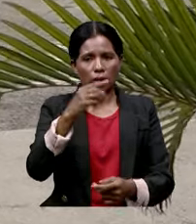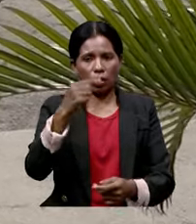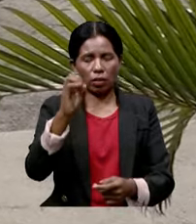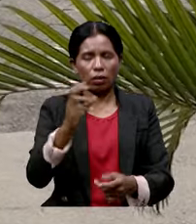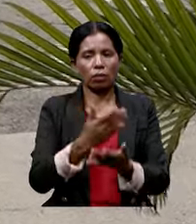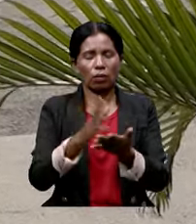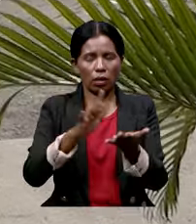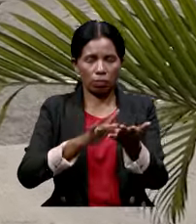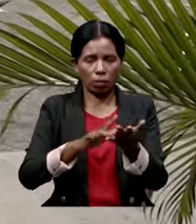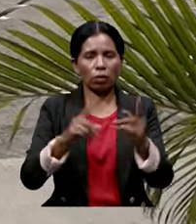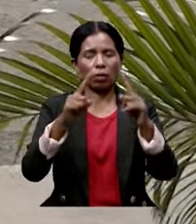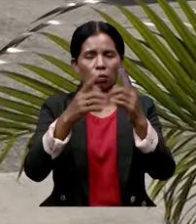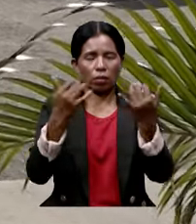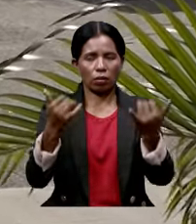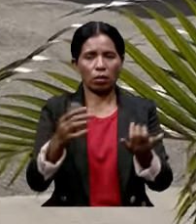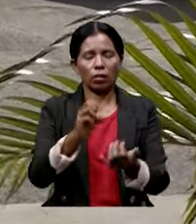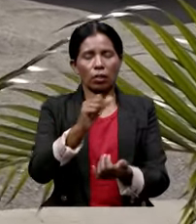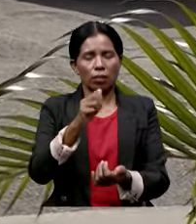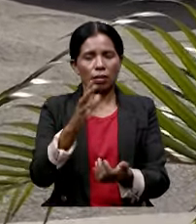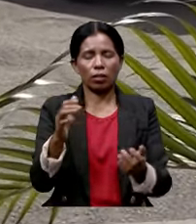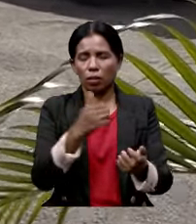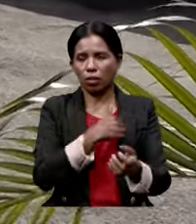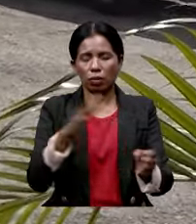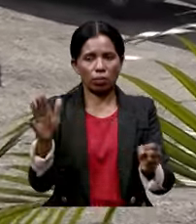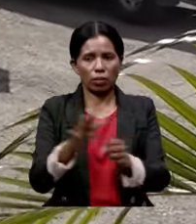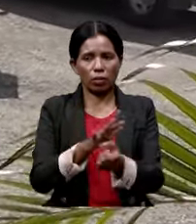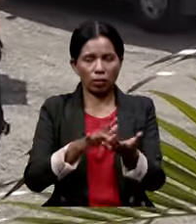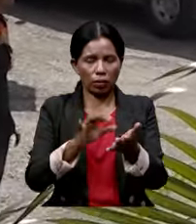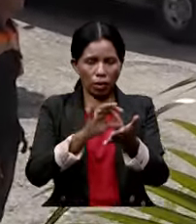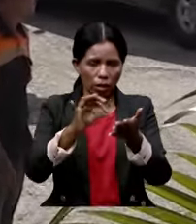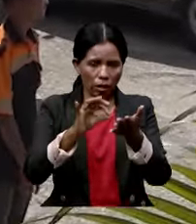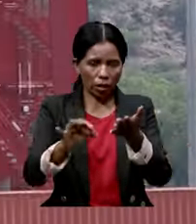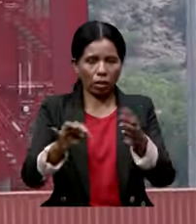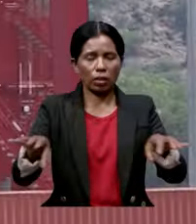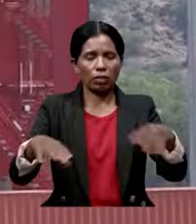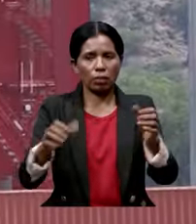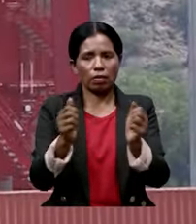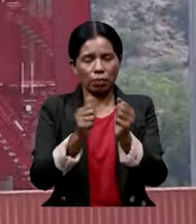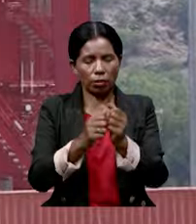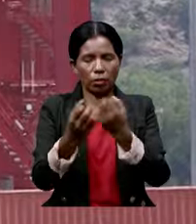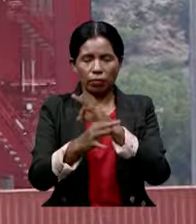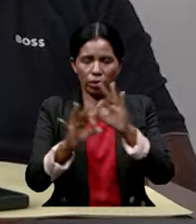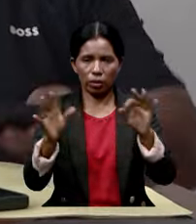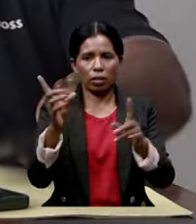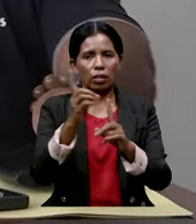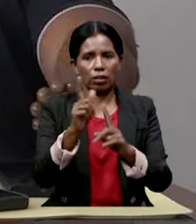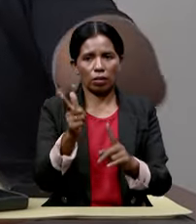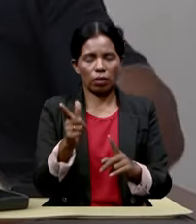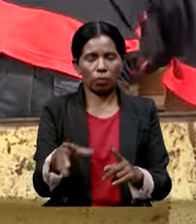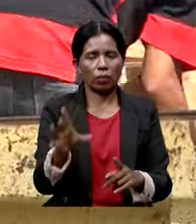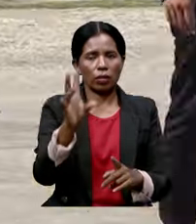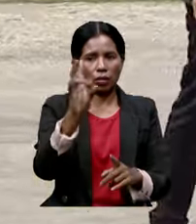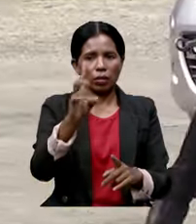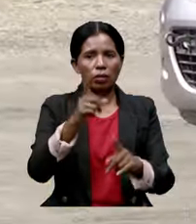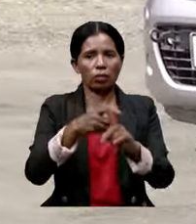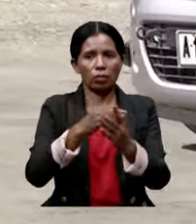to agora Salimago se deu completa em moro que sira nebe hakerik e o contrato laran, no remata ona e a loran rua nulo recinhito,